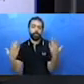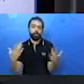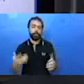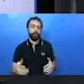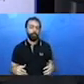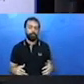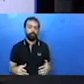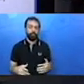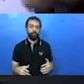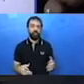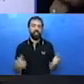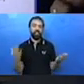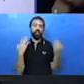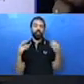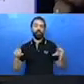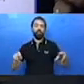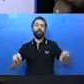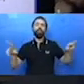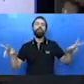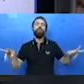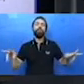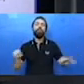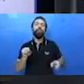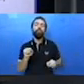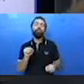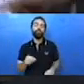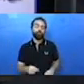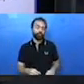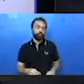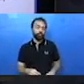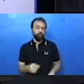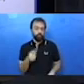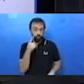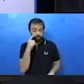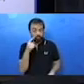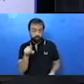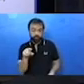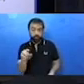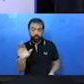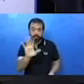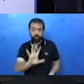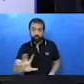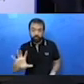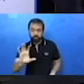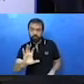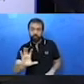O que tem de diferente nesses dois mapas? Olha essa região aqui.